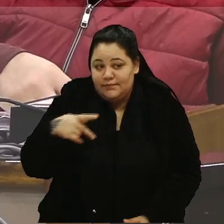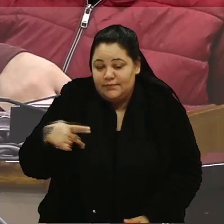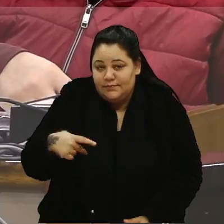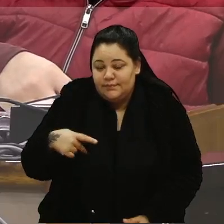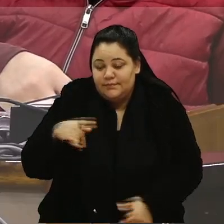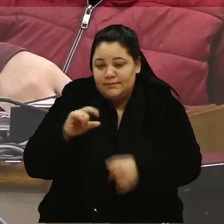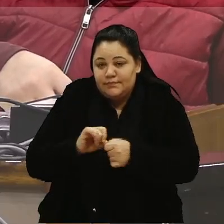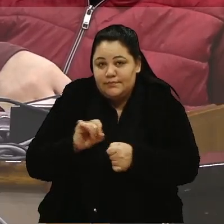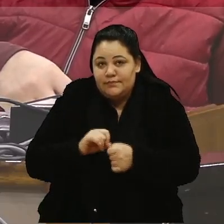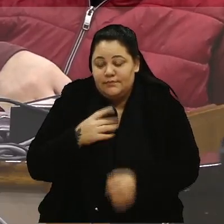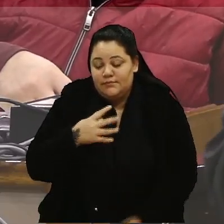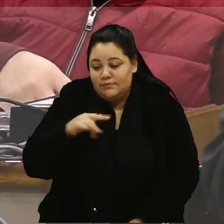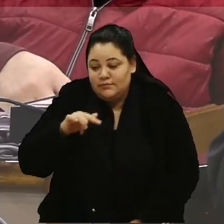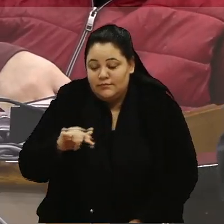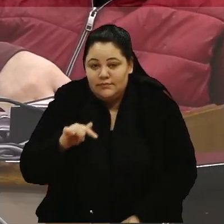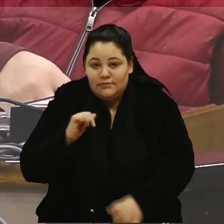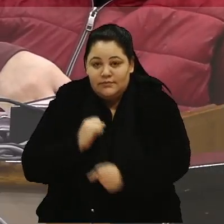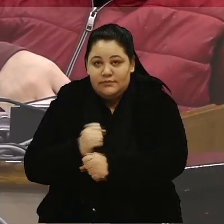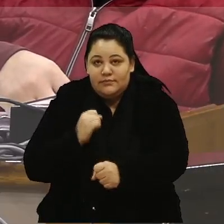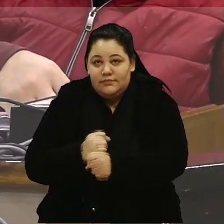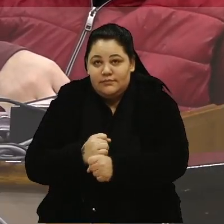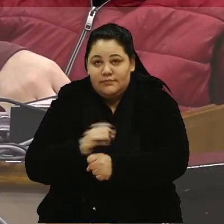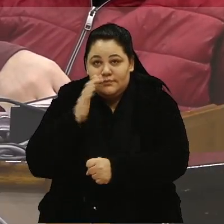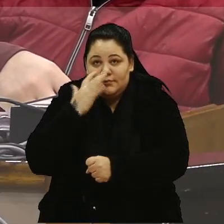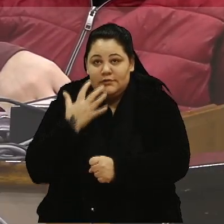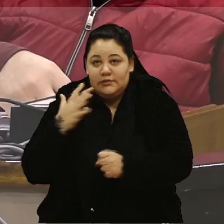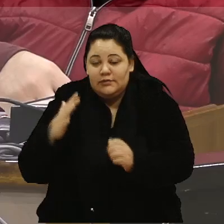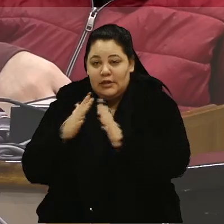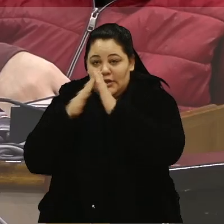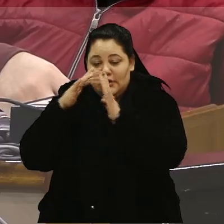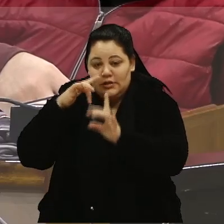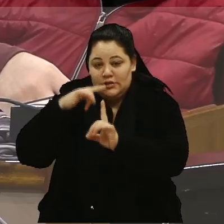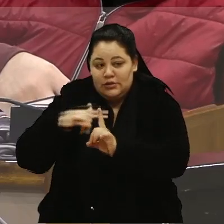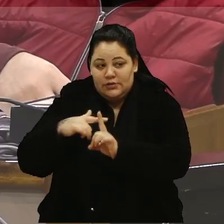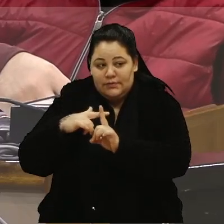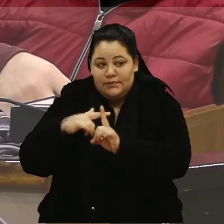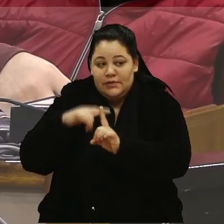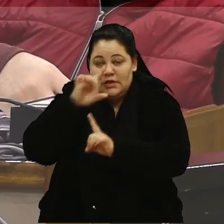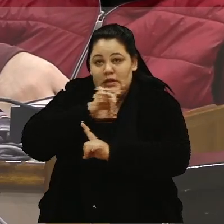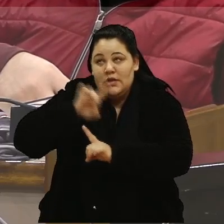anos, ocorrido na sede da Igreja Pentecostal Deus é Amor de Caxias do Sul,